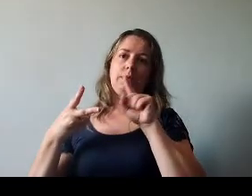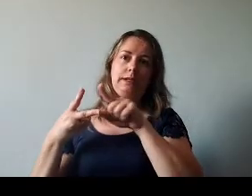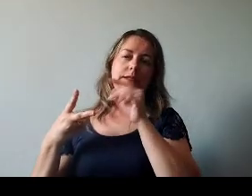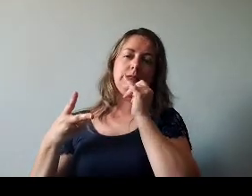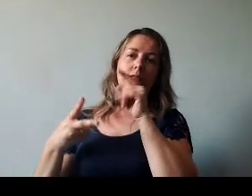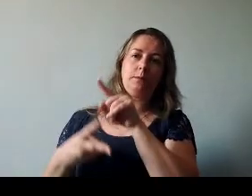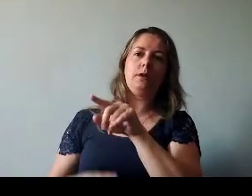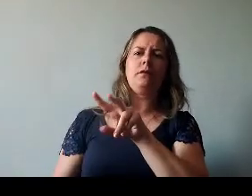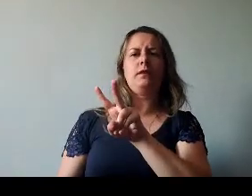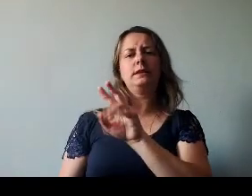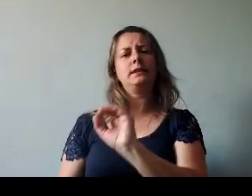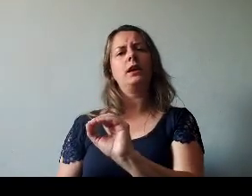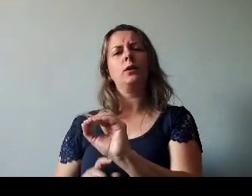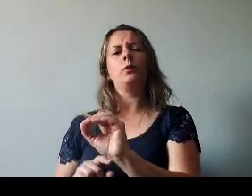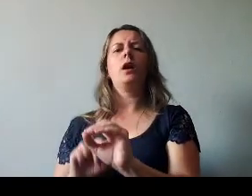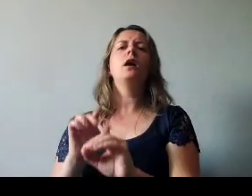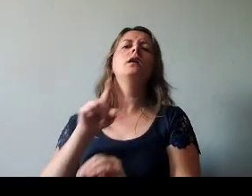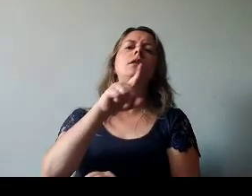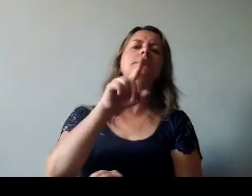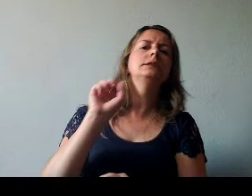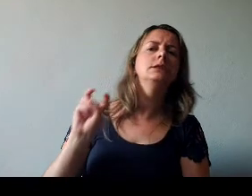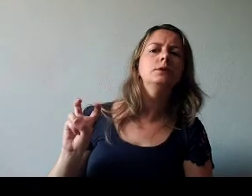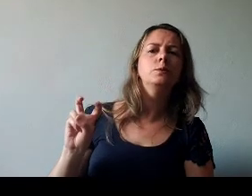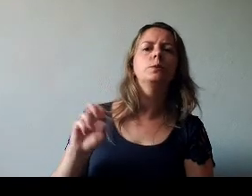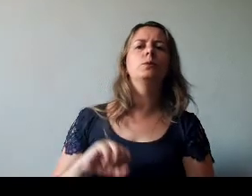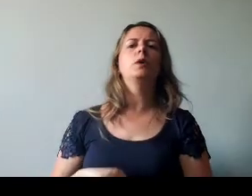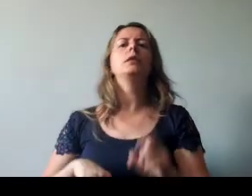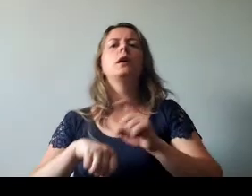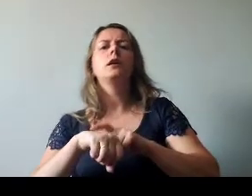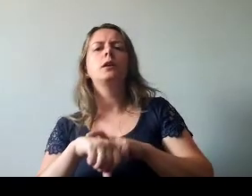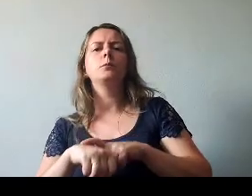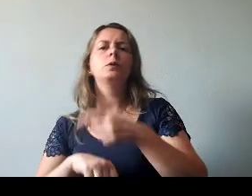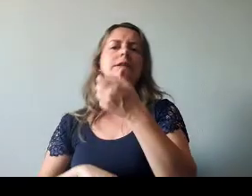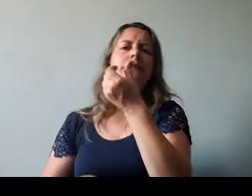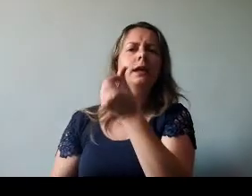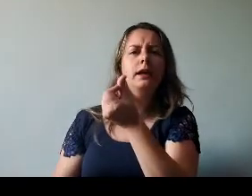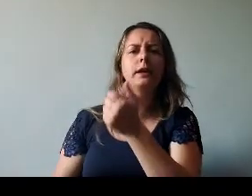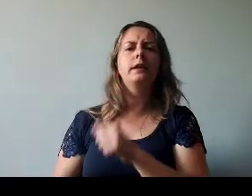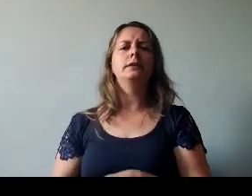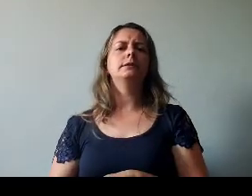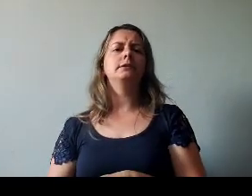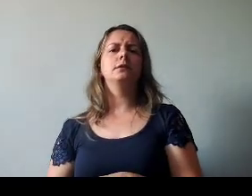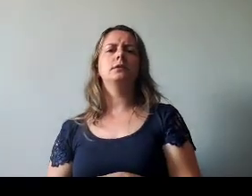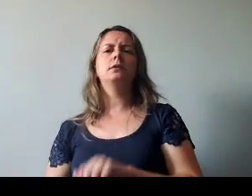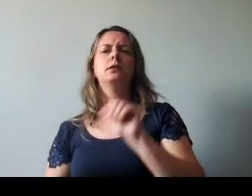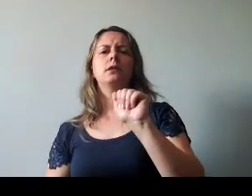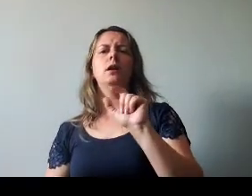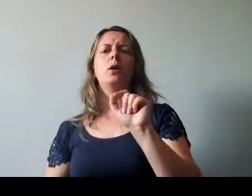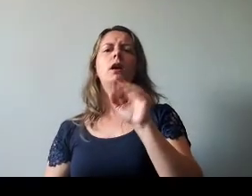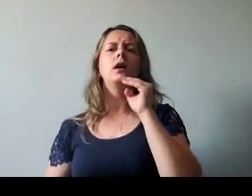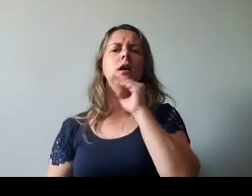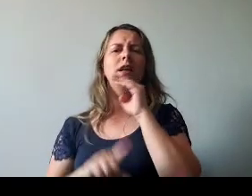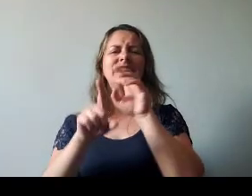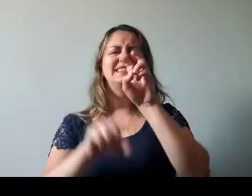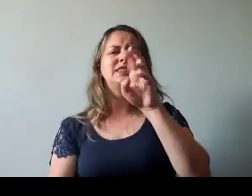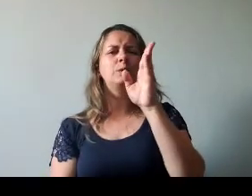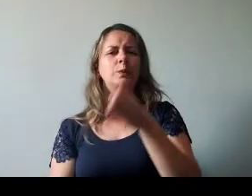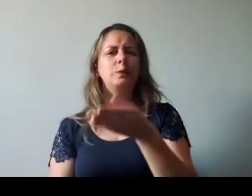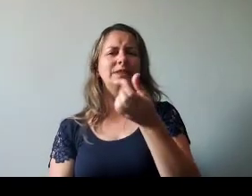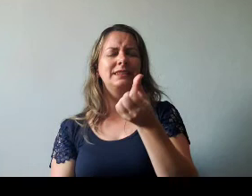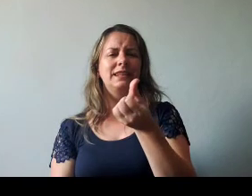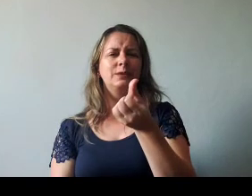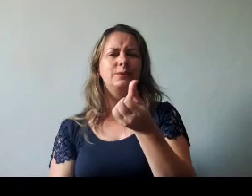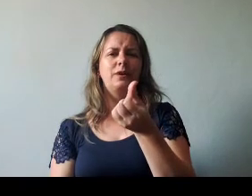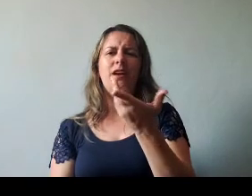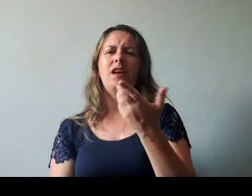o tempo é 6, 5 vezes 6. Aceleração. Aí eu coloquei 5 sextos aqui, porque como ela é dízima, se eu colocar o